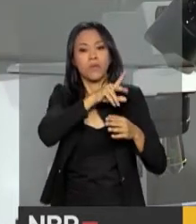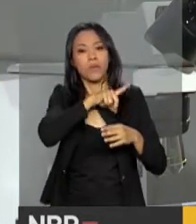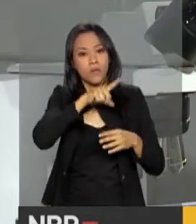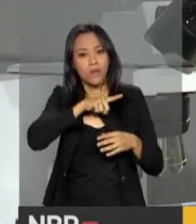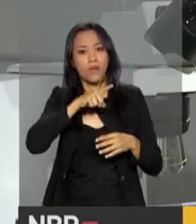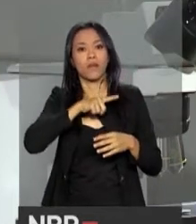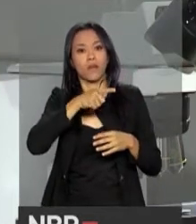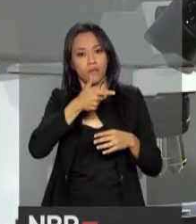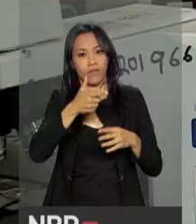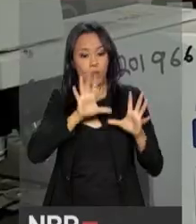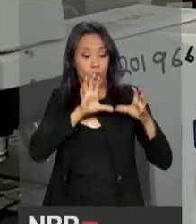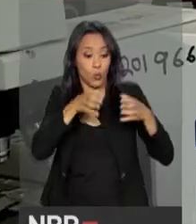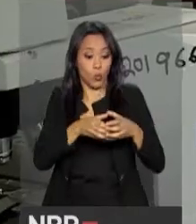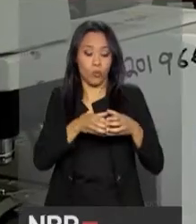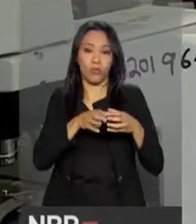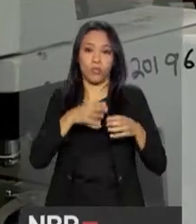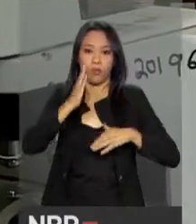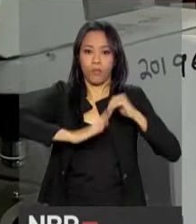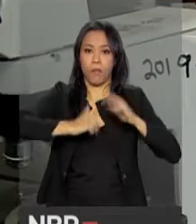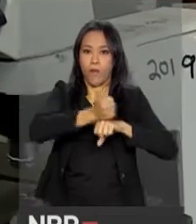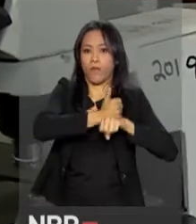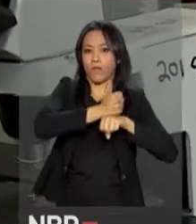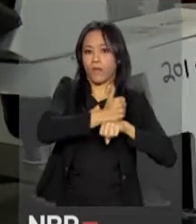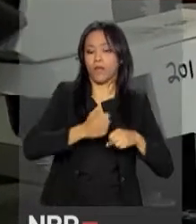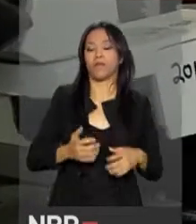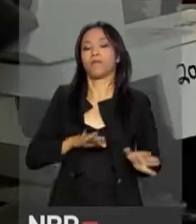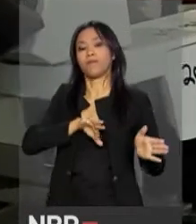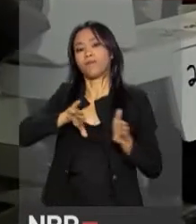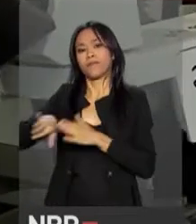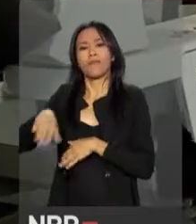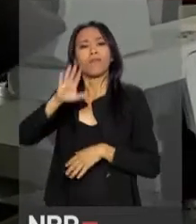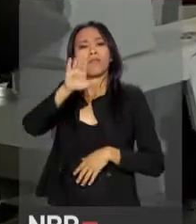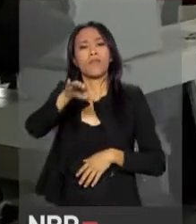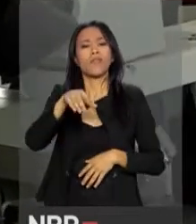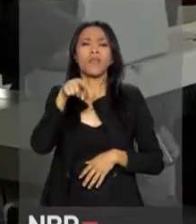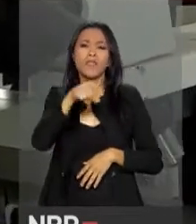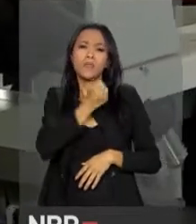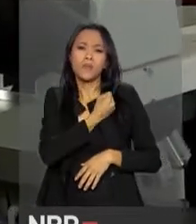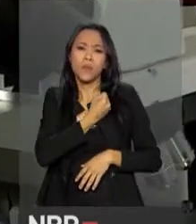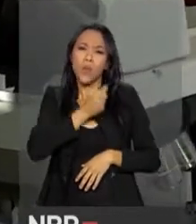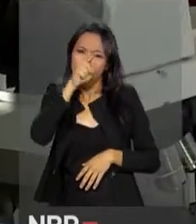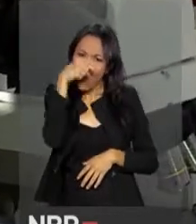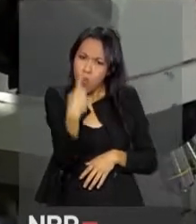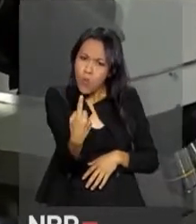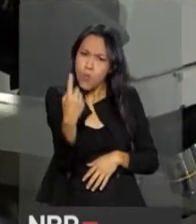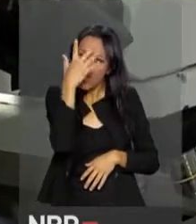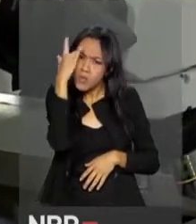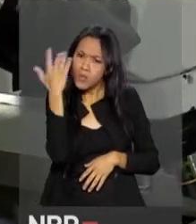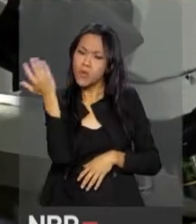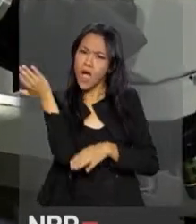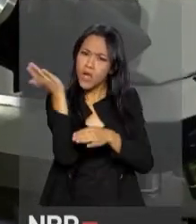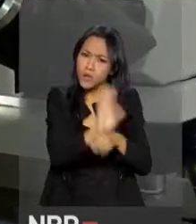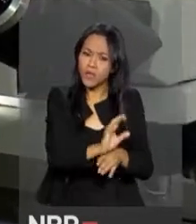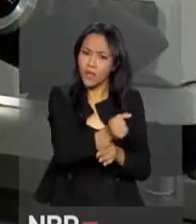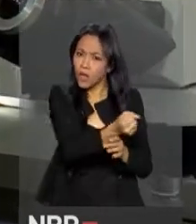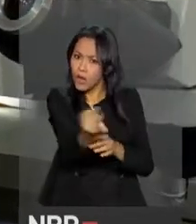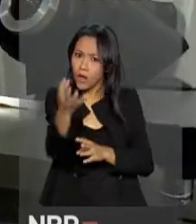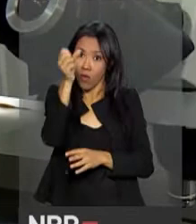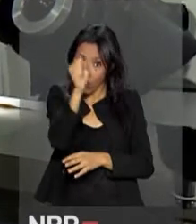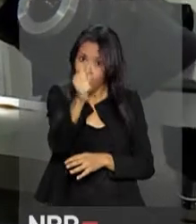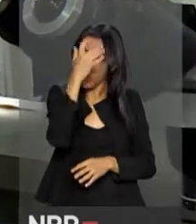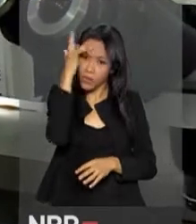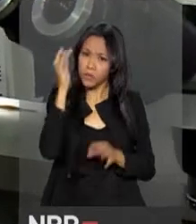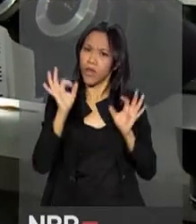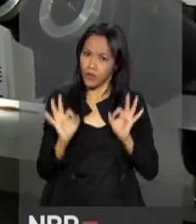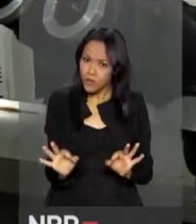da equipe de transplante agora voltando a falar esse número é muito interessante um doador pode salvar até oito pessoas a isso